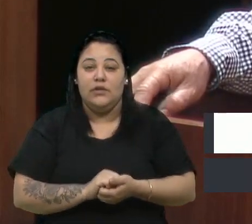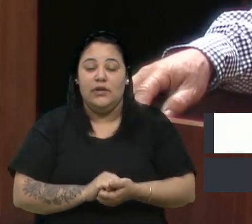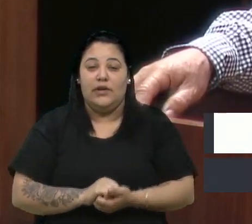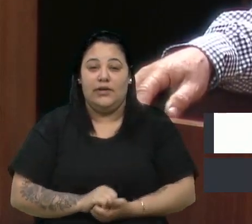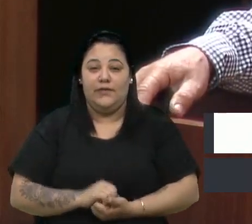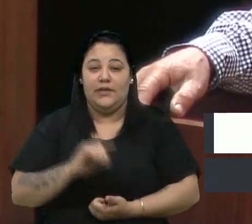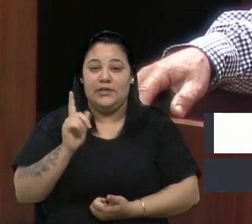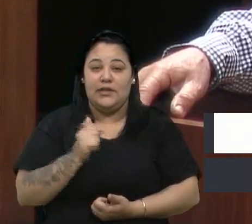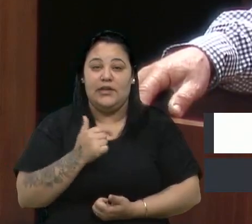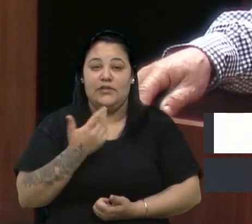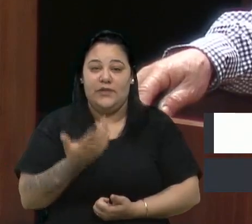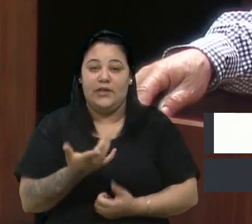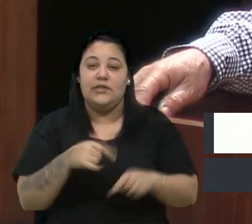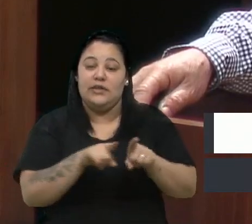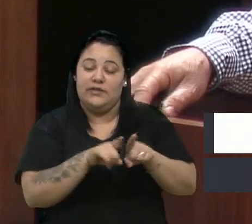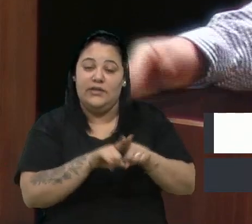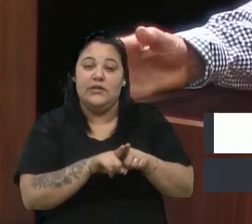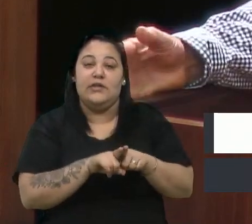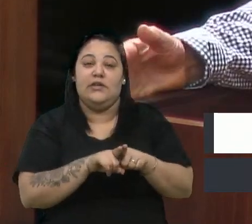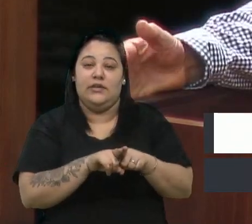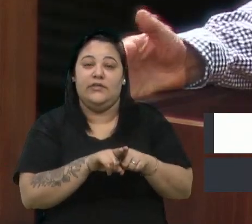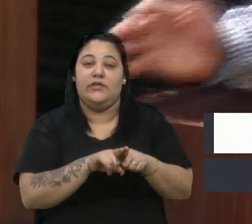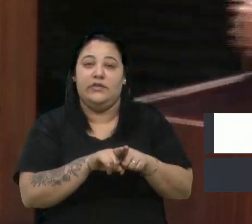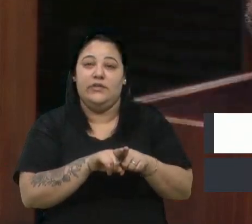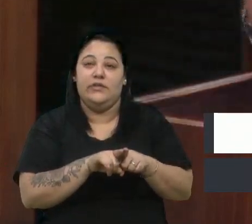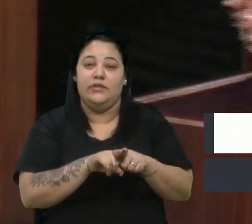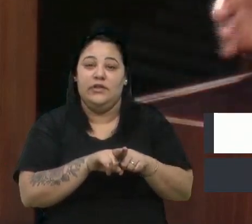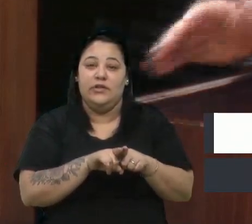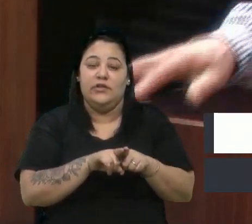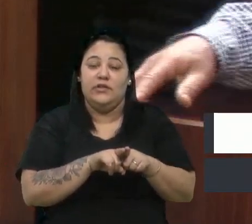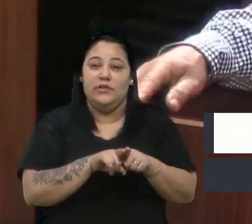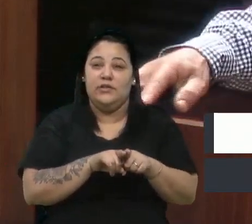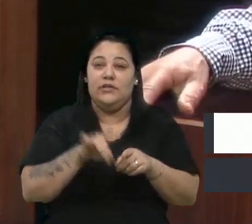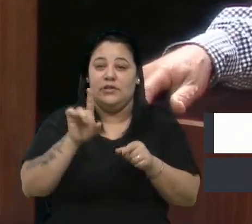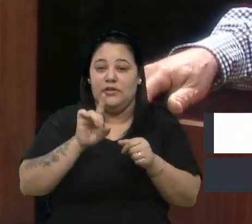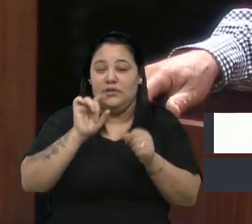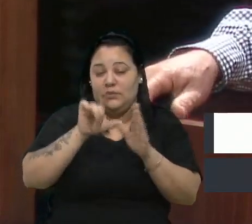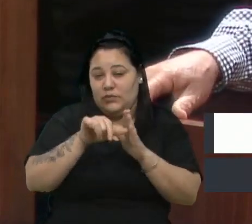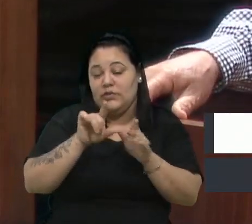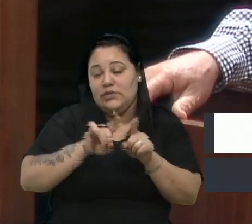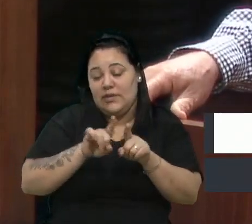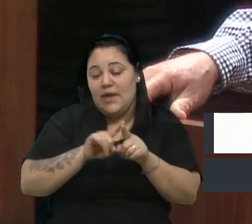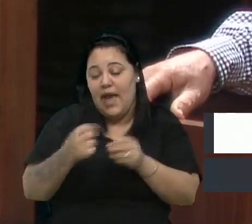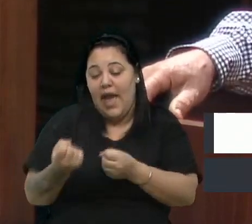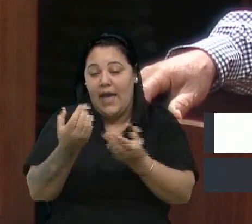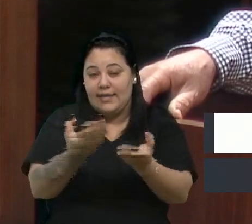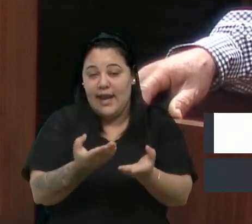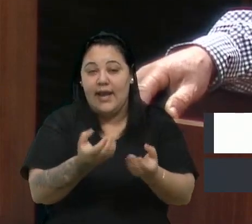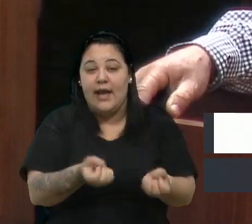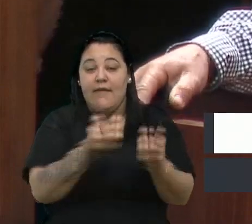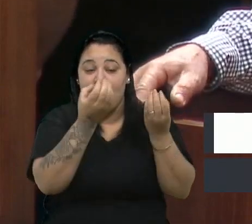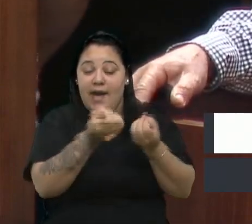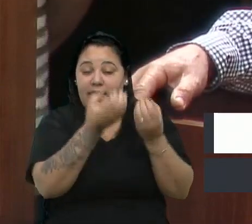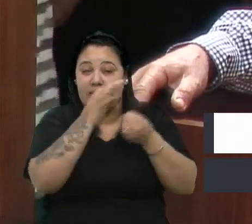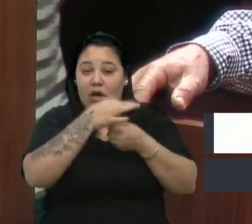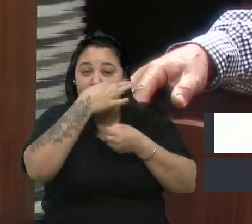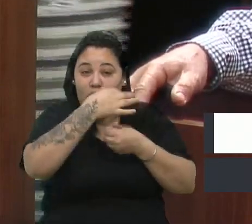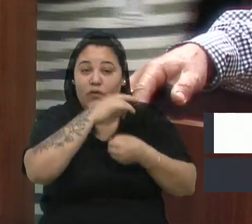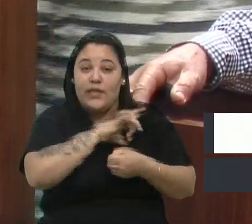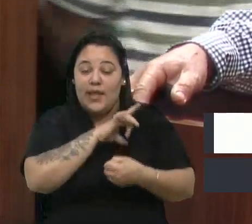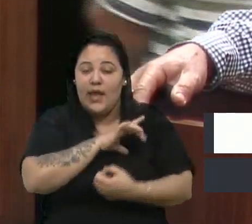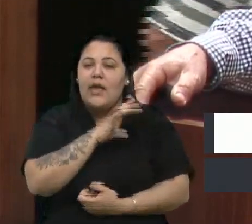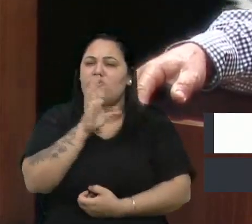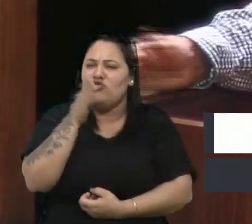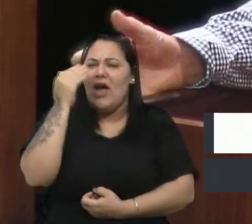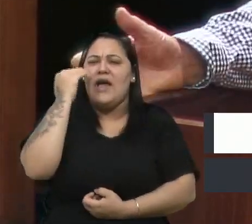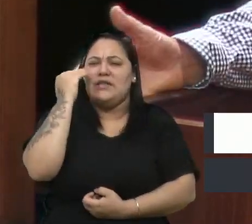E uma perspectiva, já se inscreveram ali a perspectiva de entrega. A festa da uva tem o entendimento